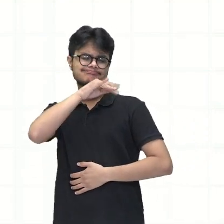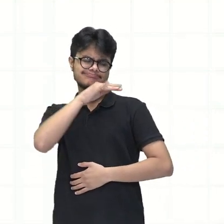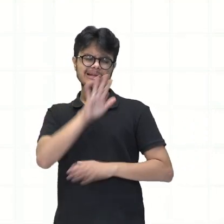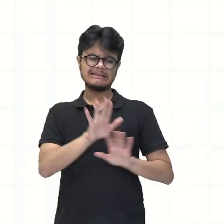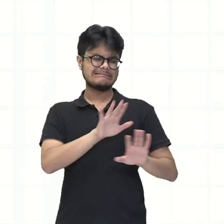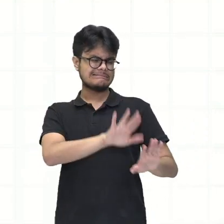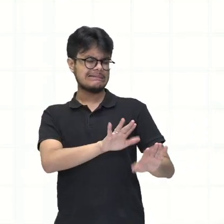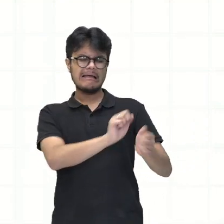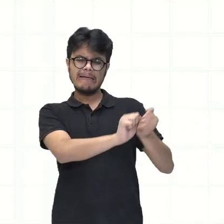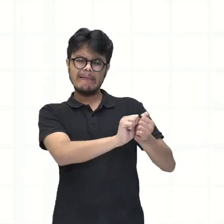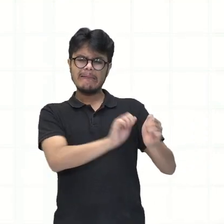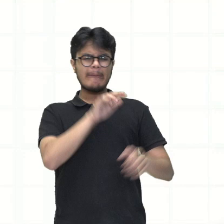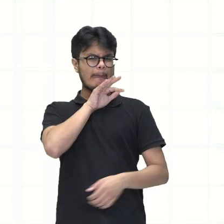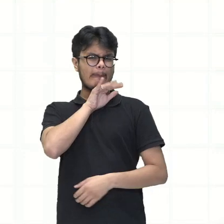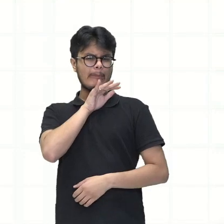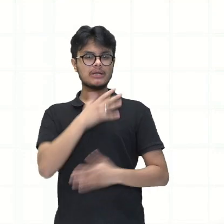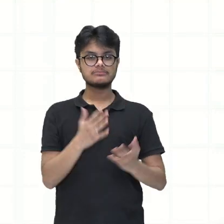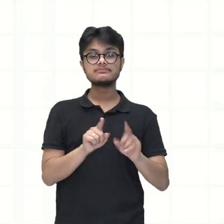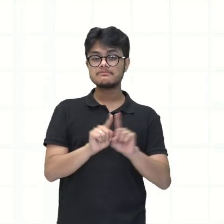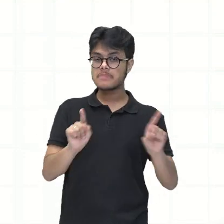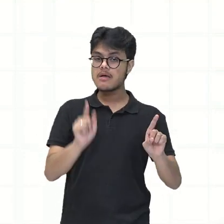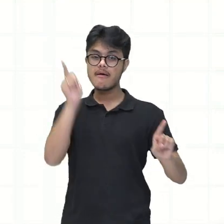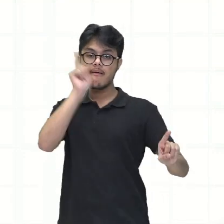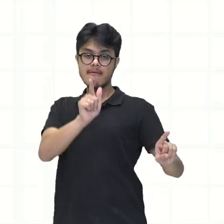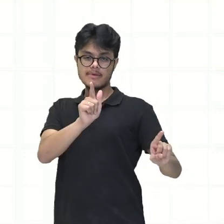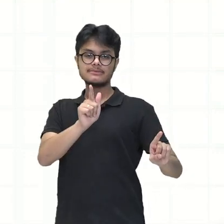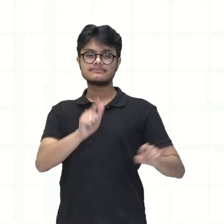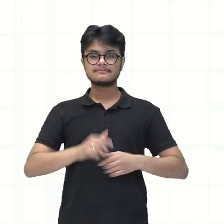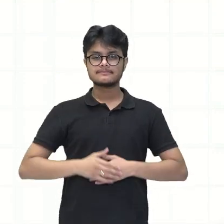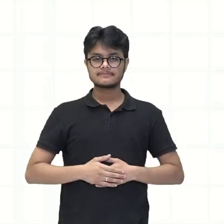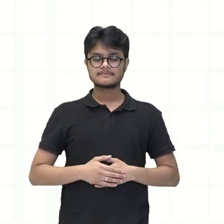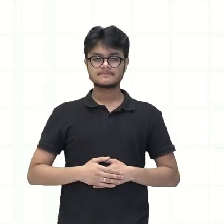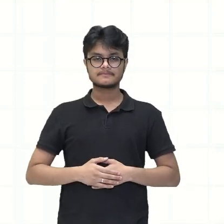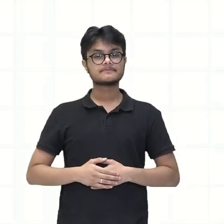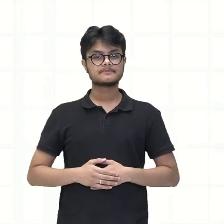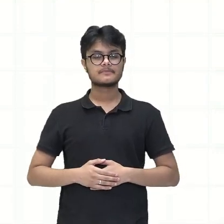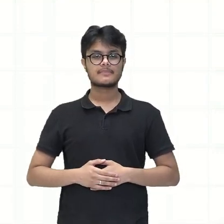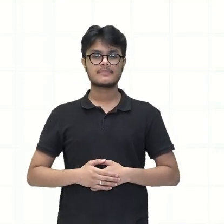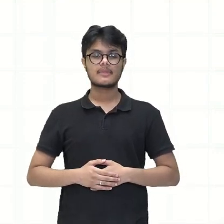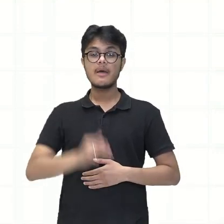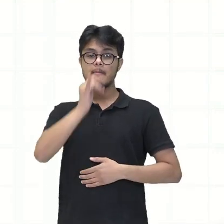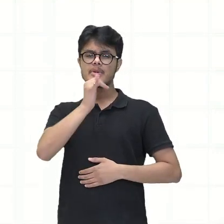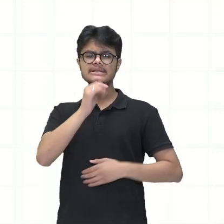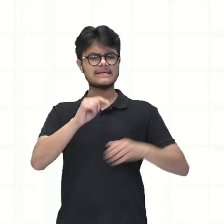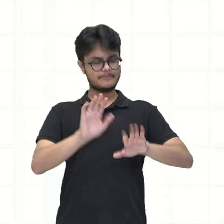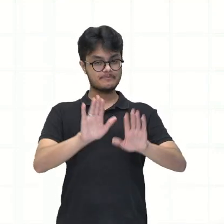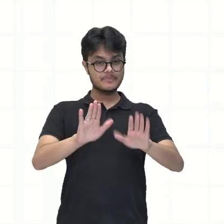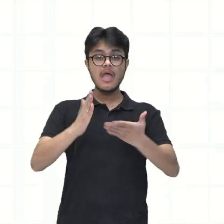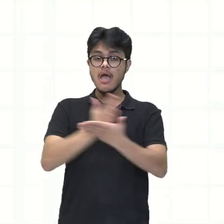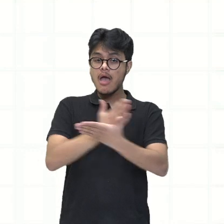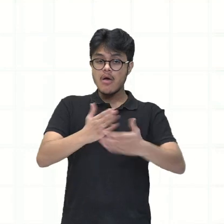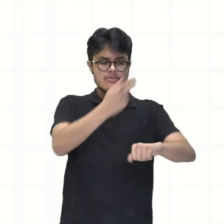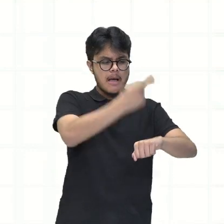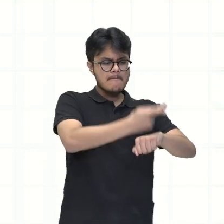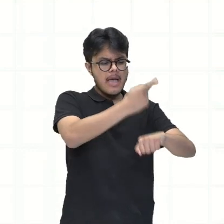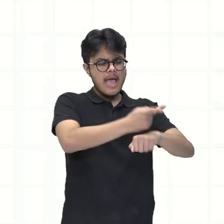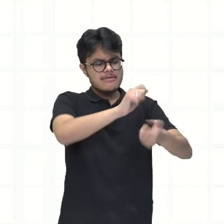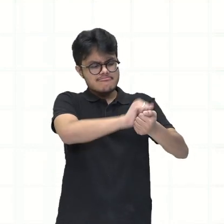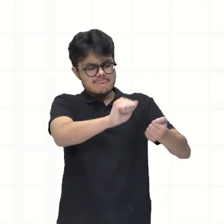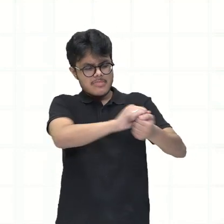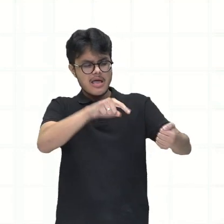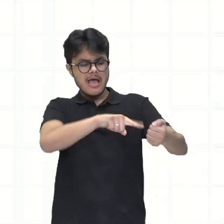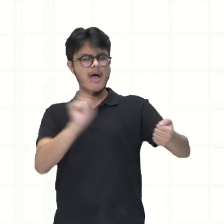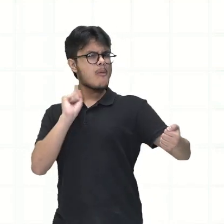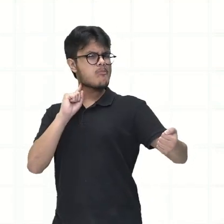de boa qualidade ou se ele tem muitas impurezas, certo? Porque existem